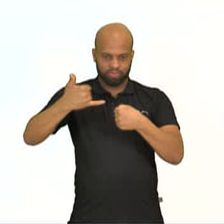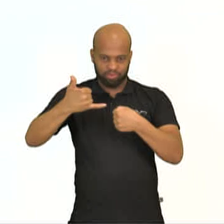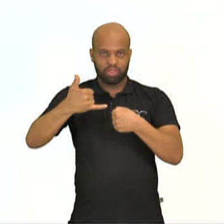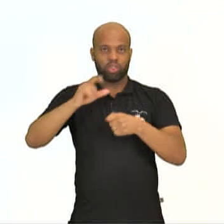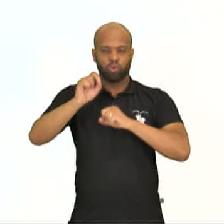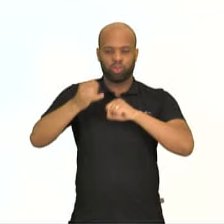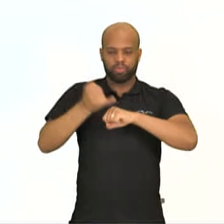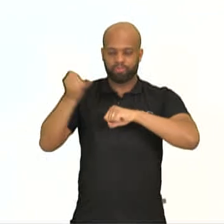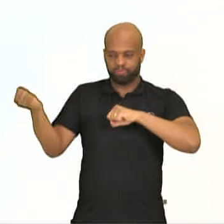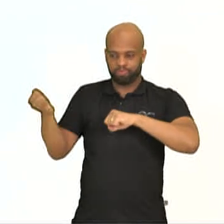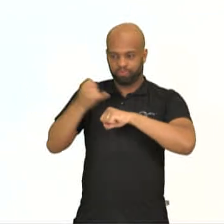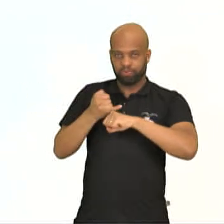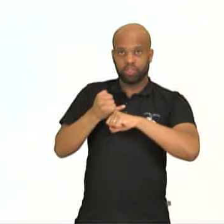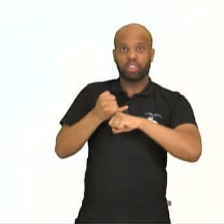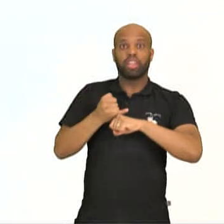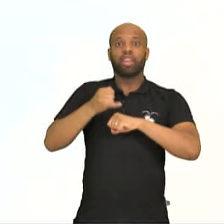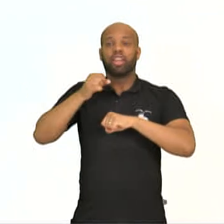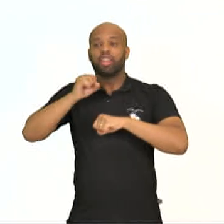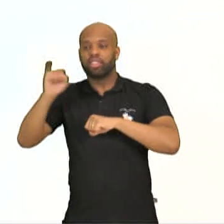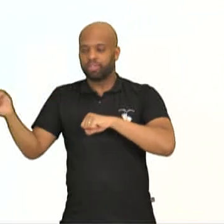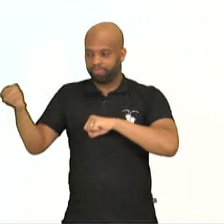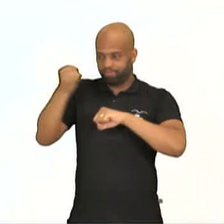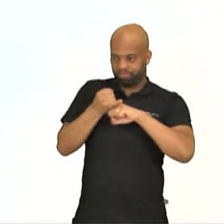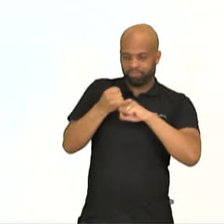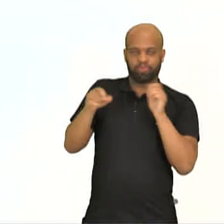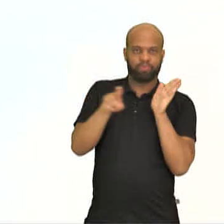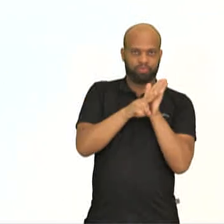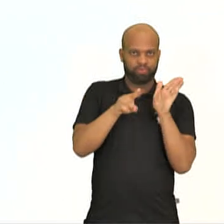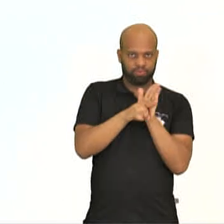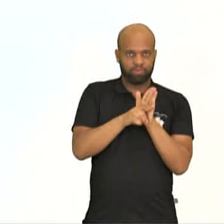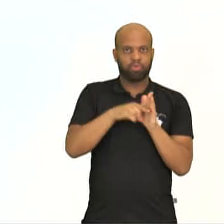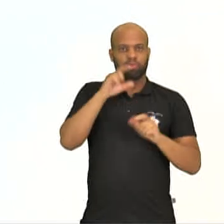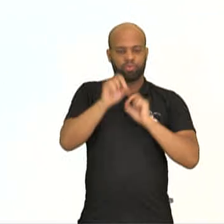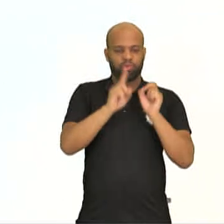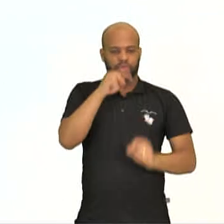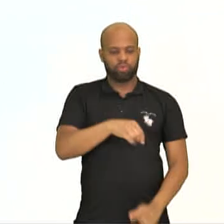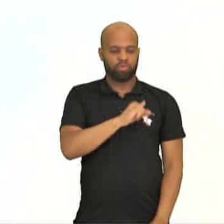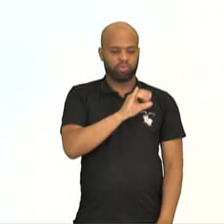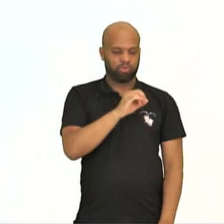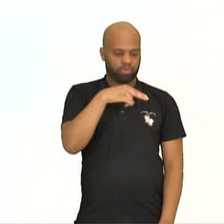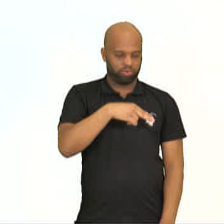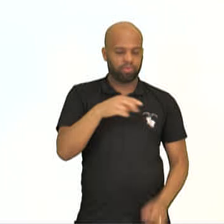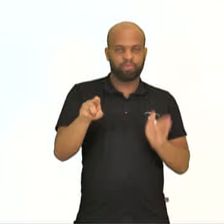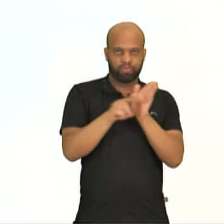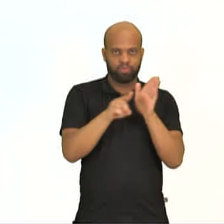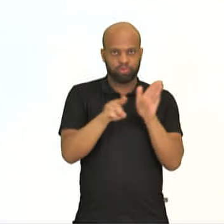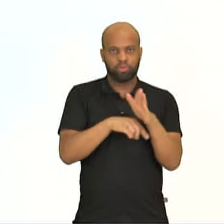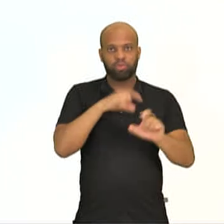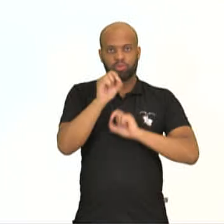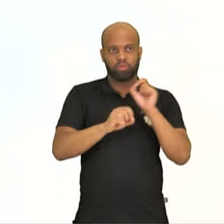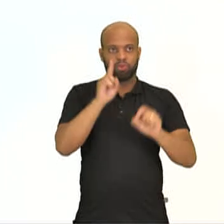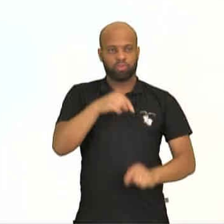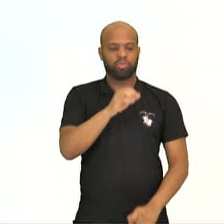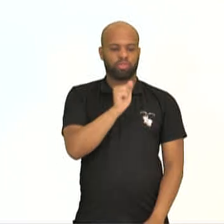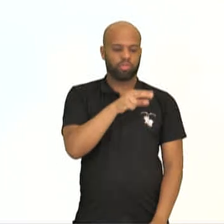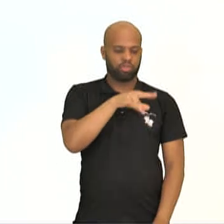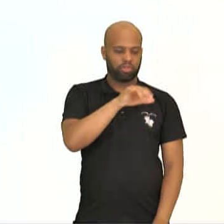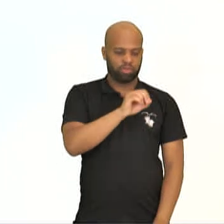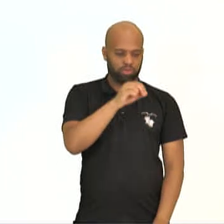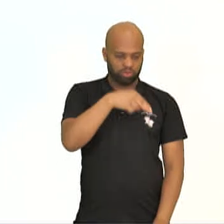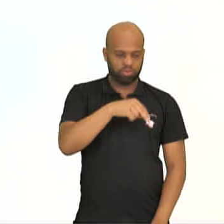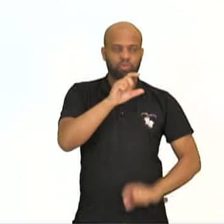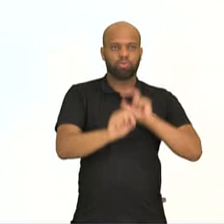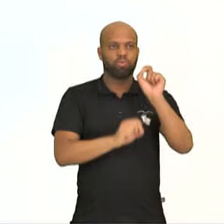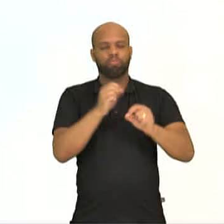que ganha elétrons fica com carga negativa, torna-se um íon negativo, que chamamos de ânion. Então, a gente